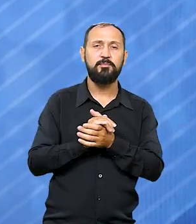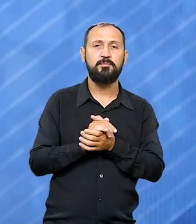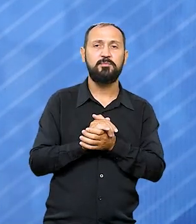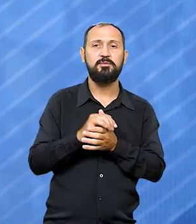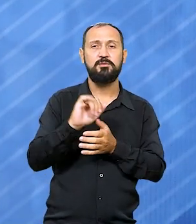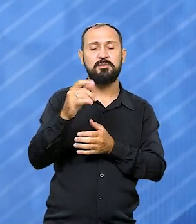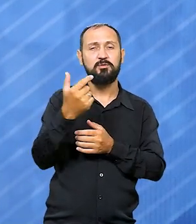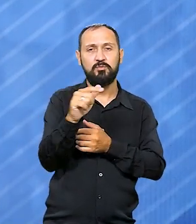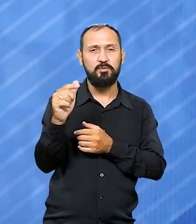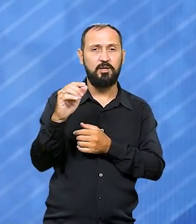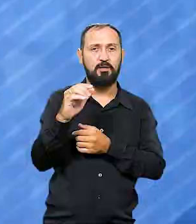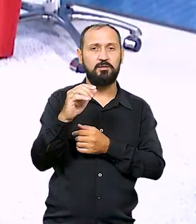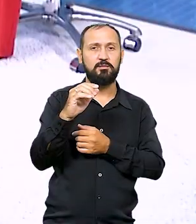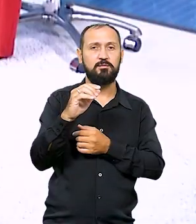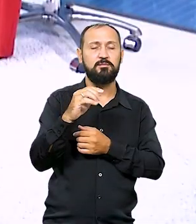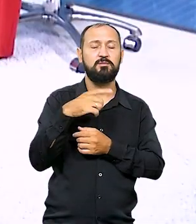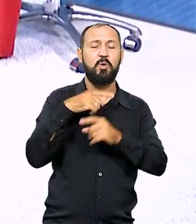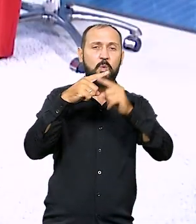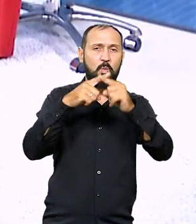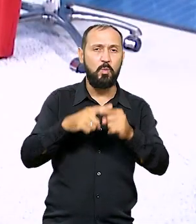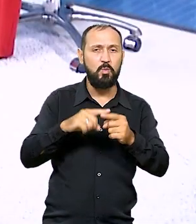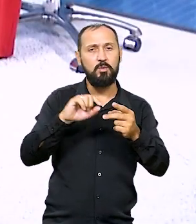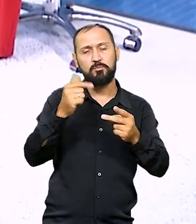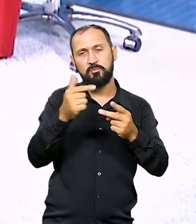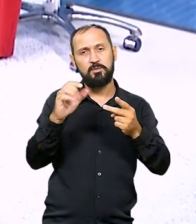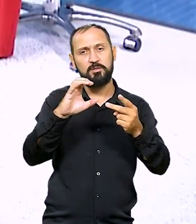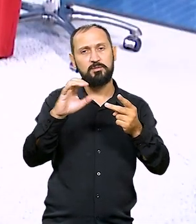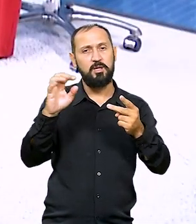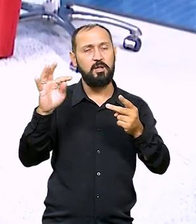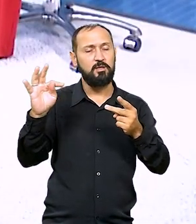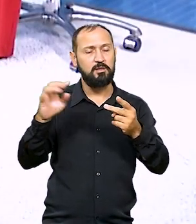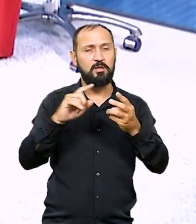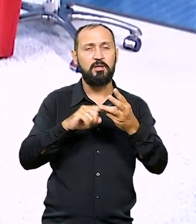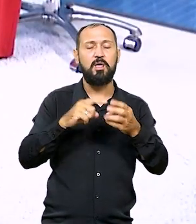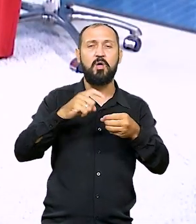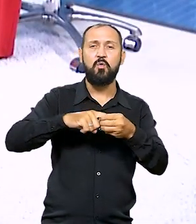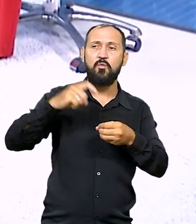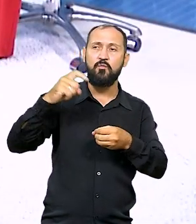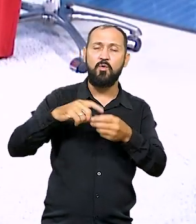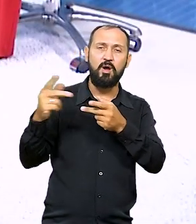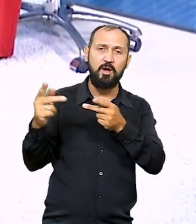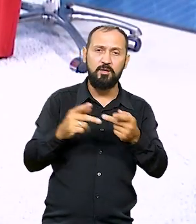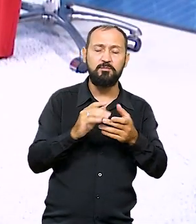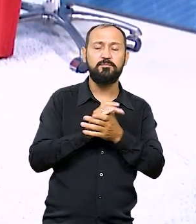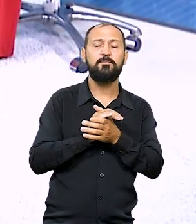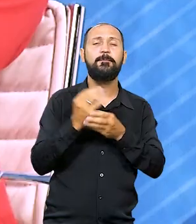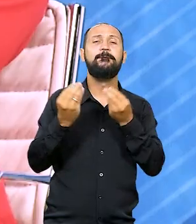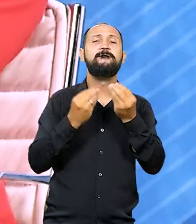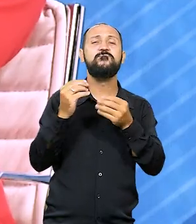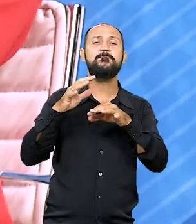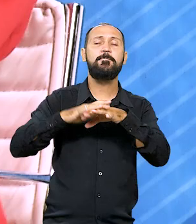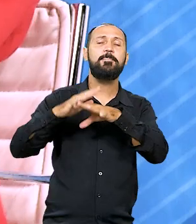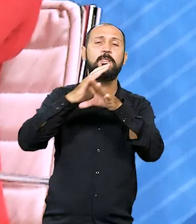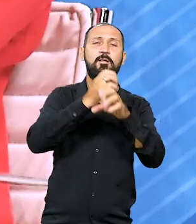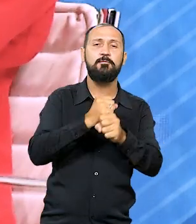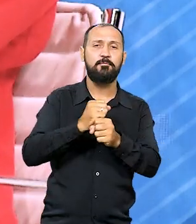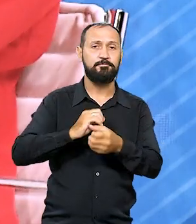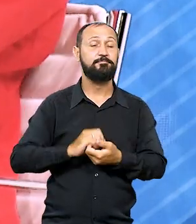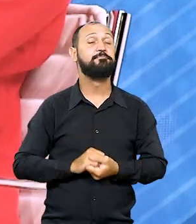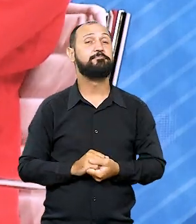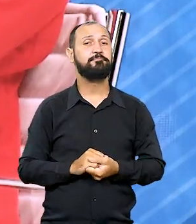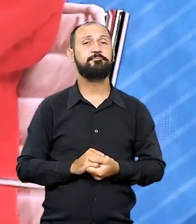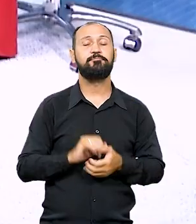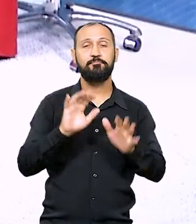no serviço público, por exemplo, sem o regime de concurso ou sem o regime de CLT, convocados. E doutora, como que é feito